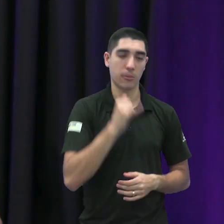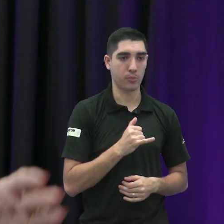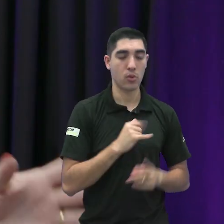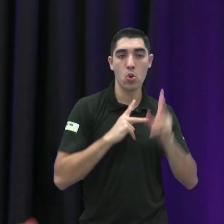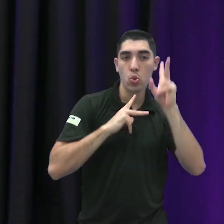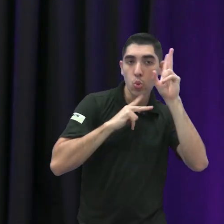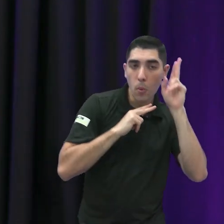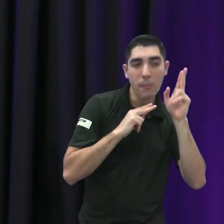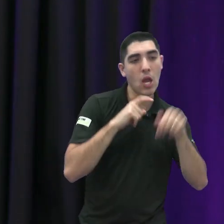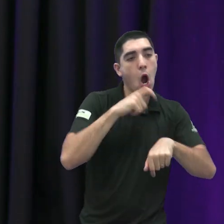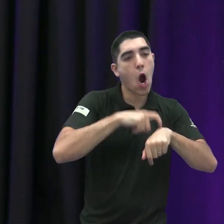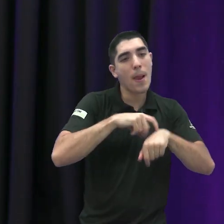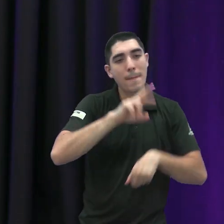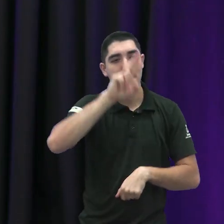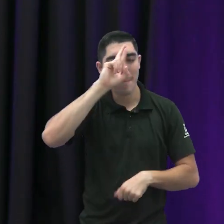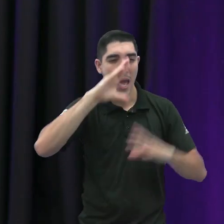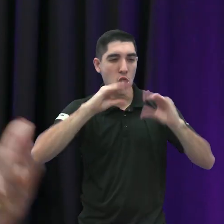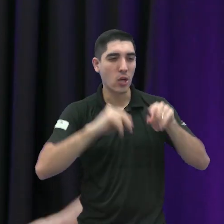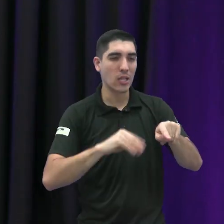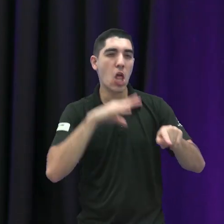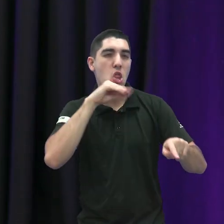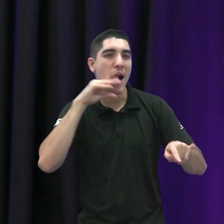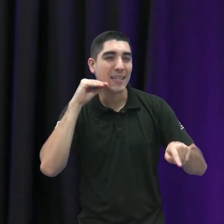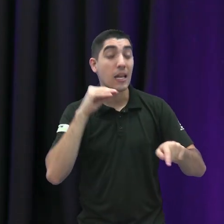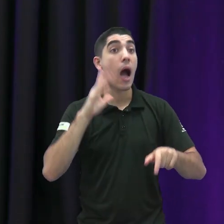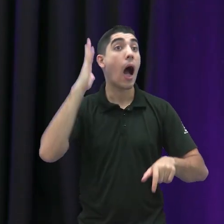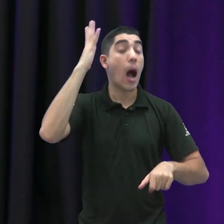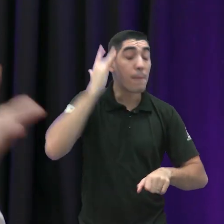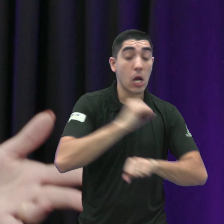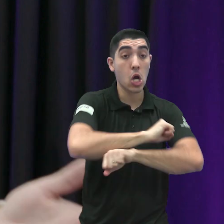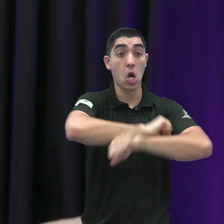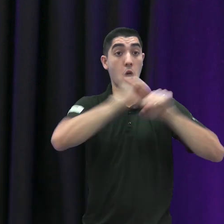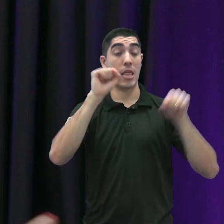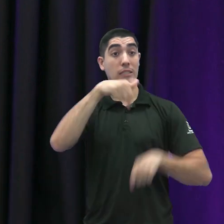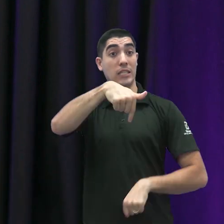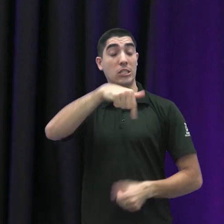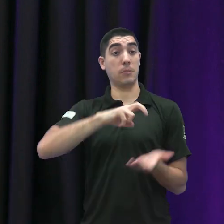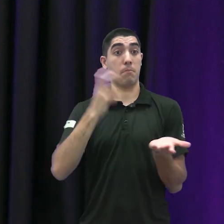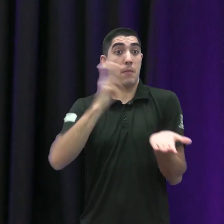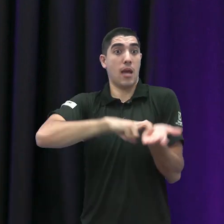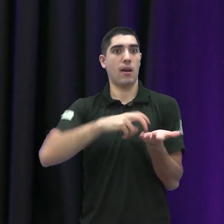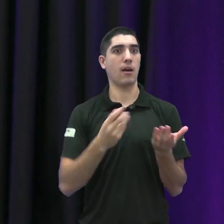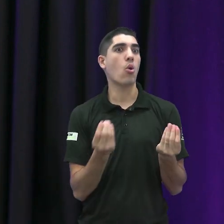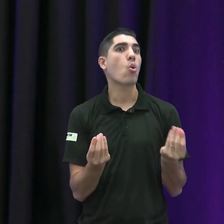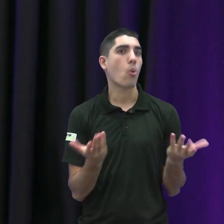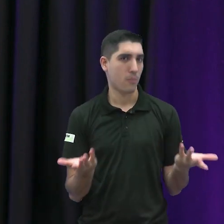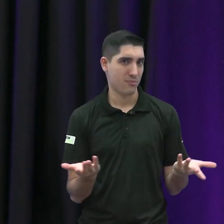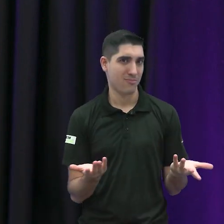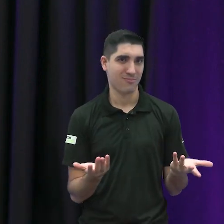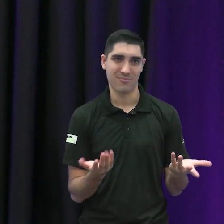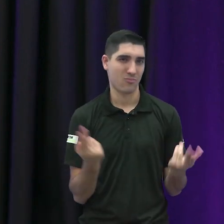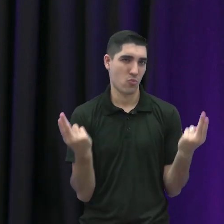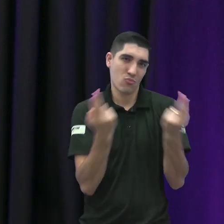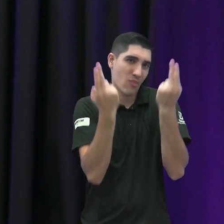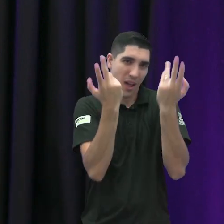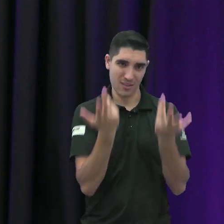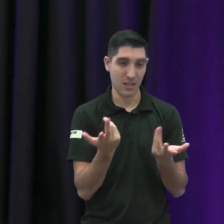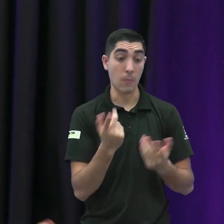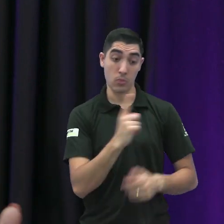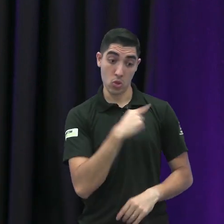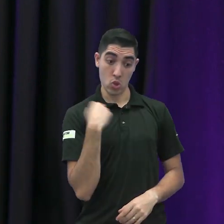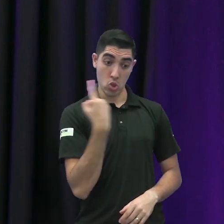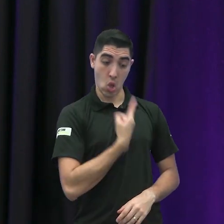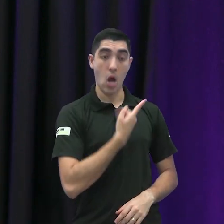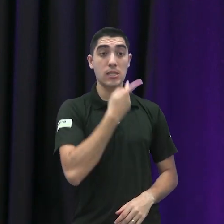exemplo, dormir meia-noite para um adolescente que às 7 horas da manhã já tem que estar dentro da escola. Então, a gente tem que lembrar